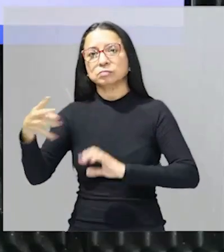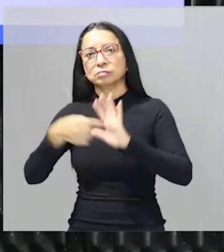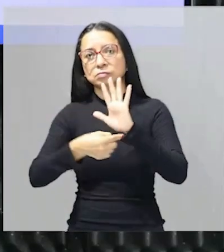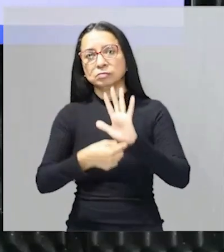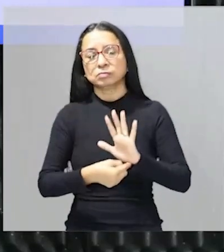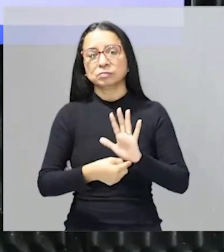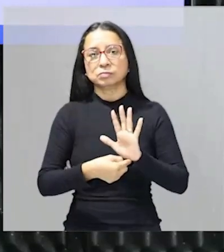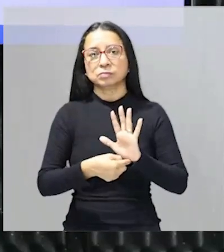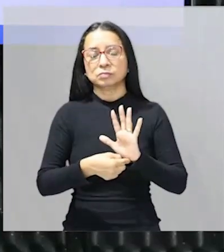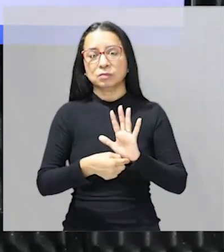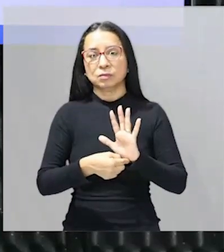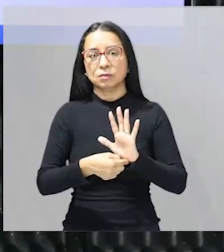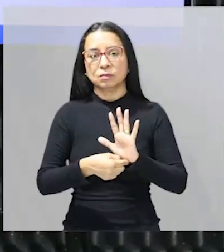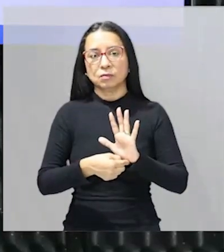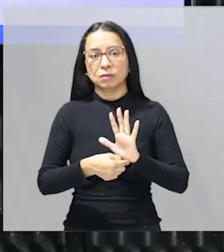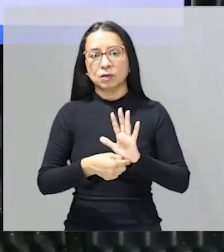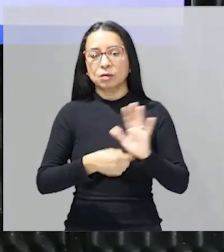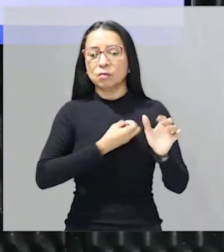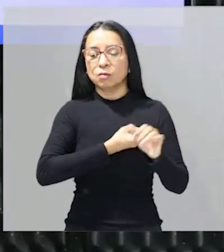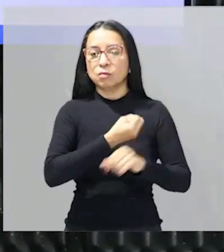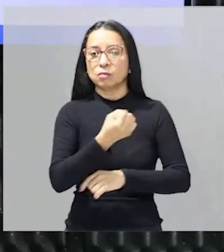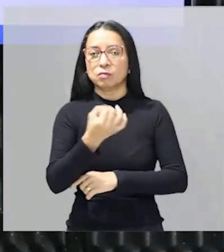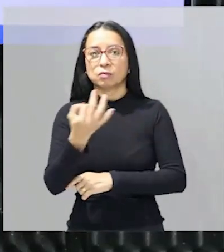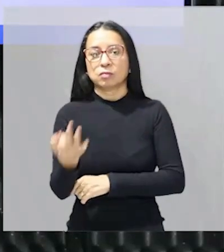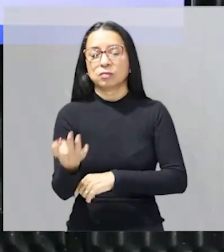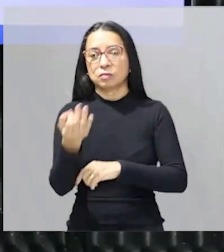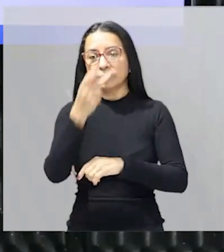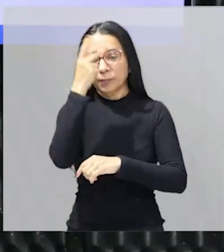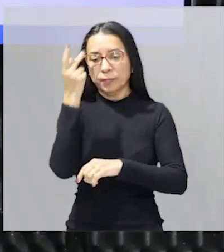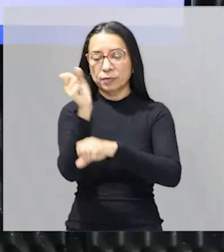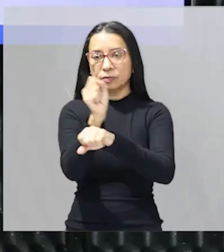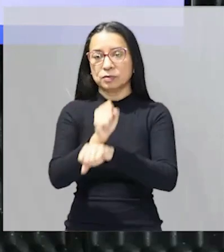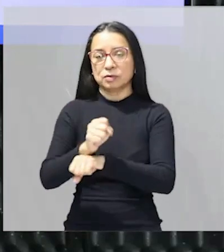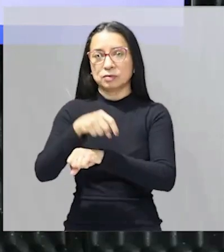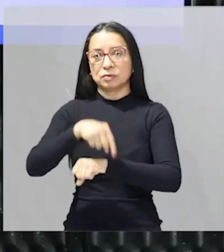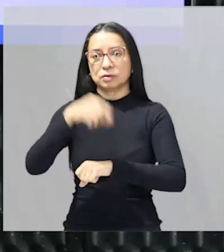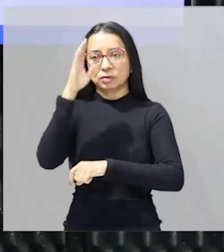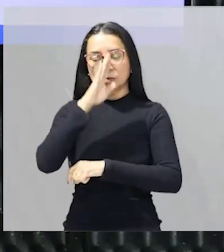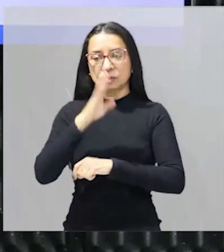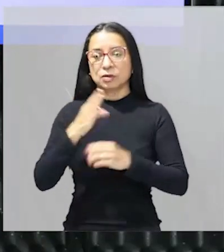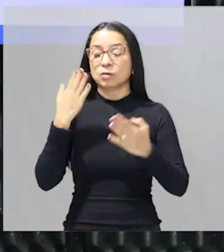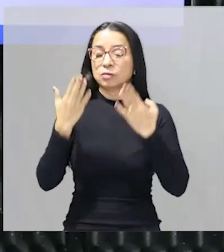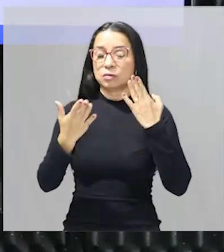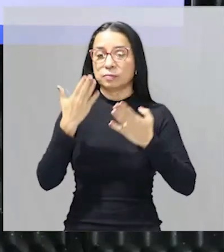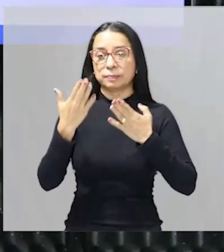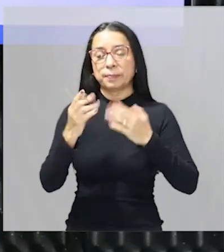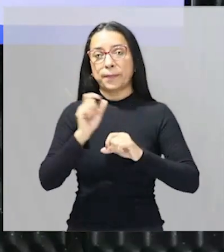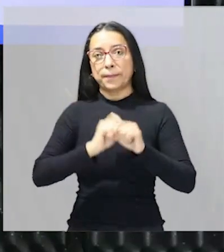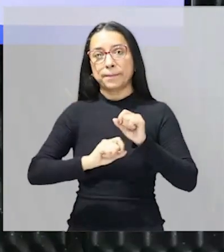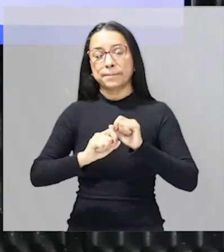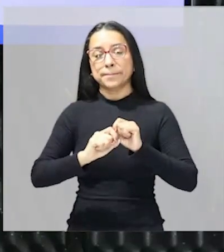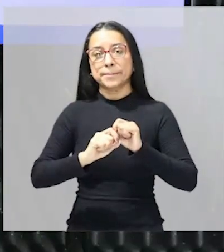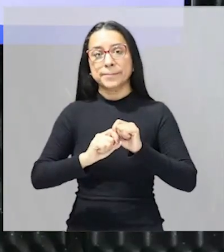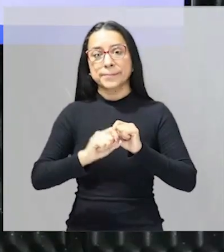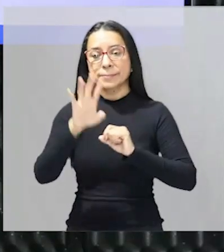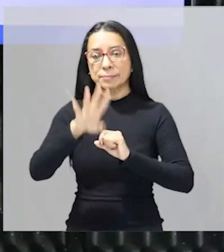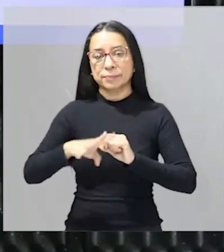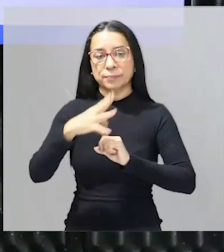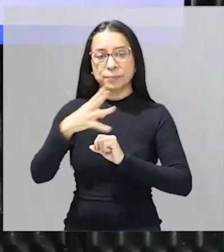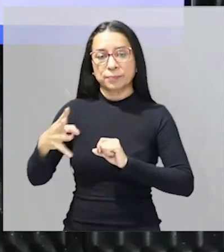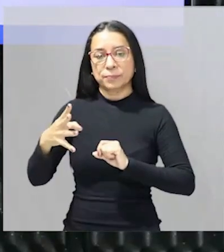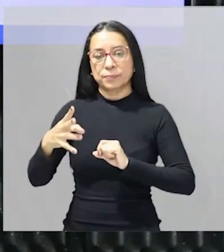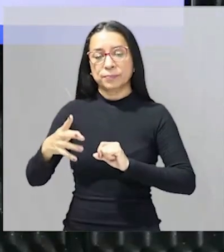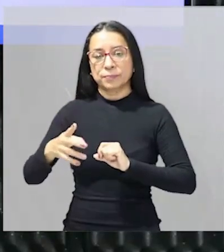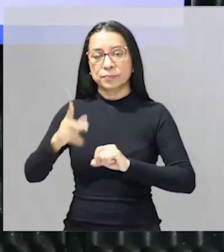mostrar. Então, o número de escravos no Brasil, se comparado ao número de escravos na tabela